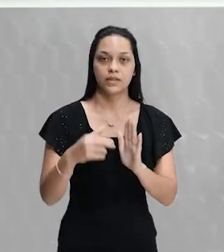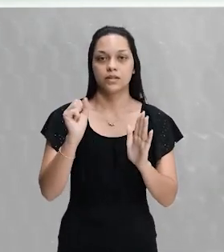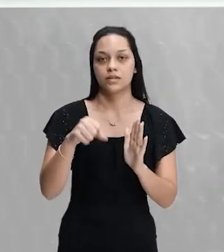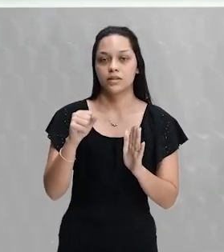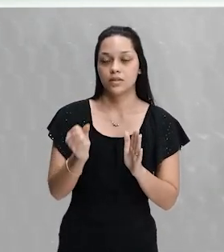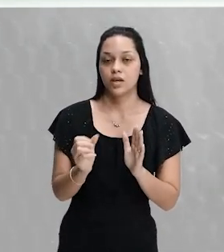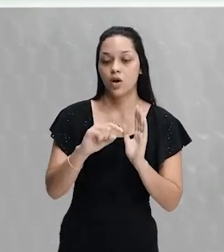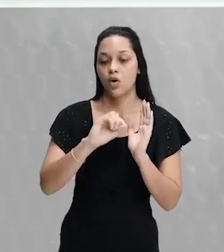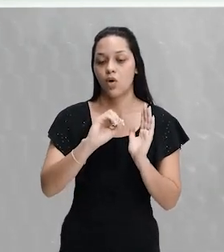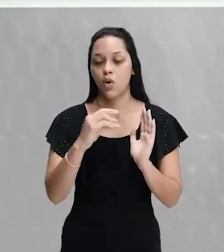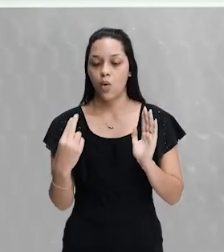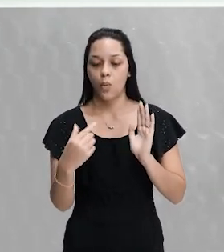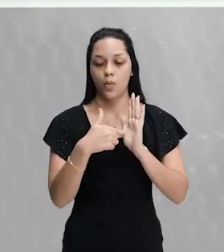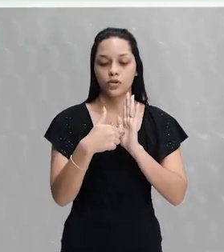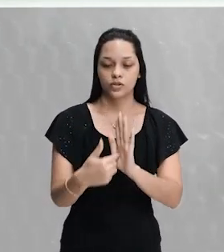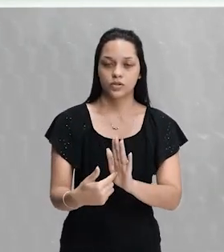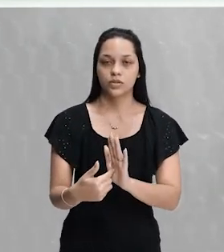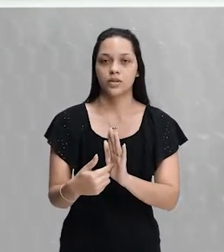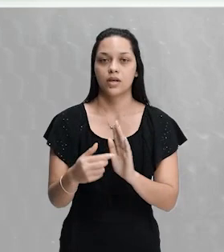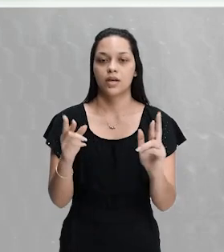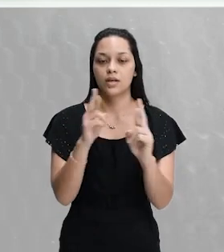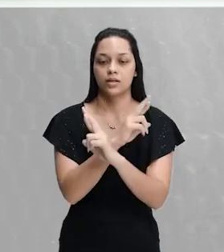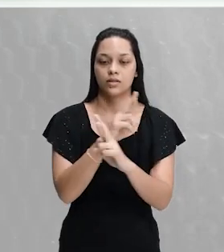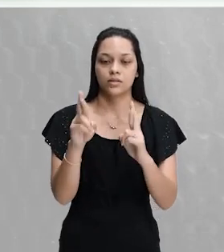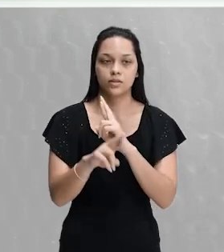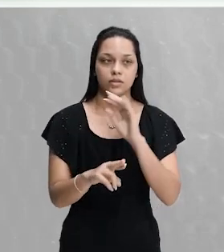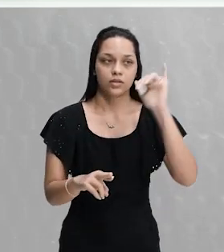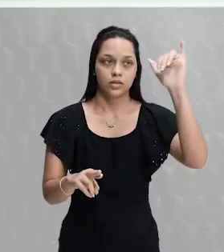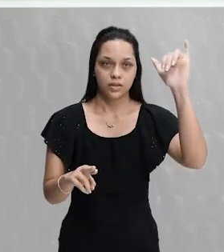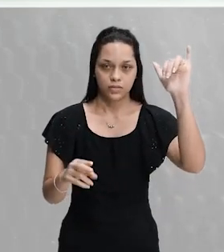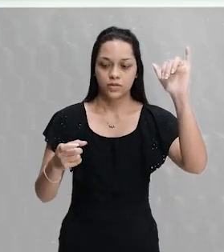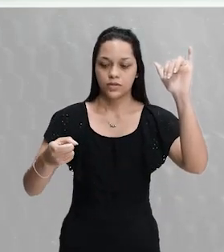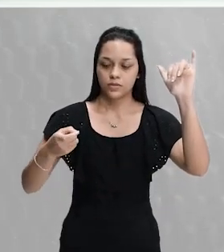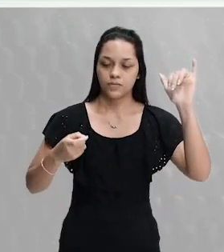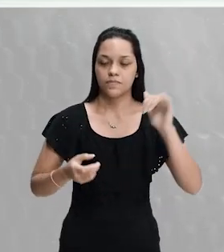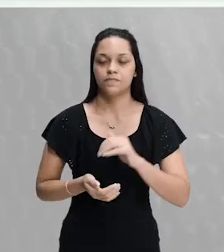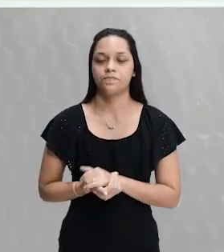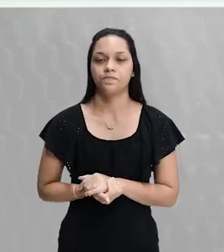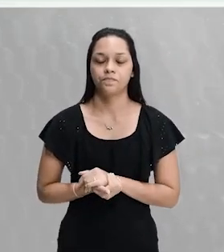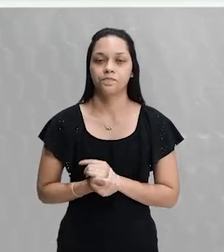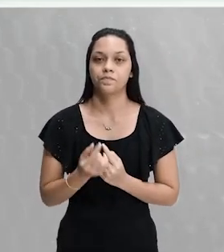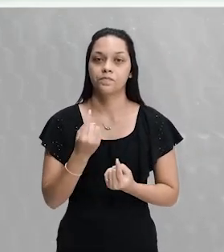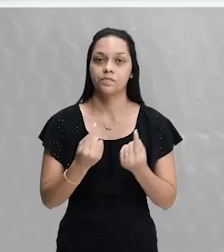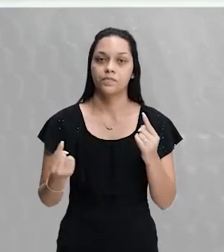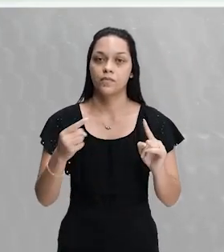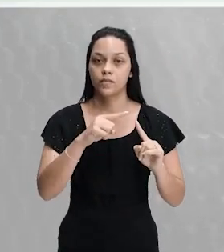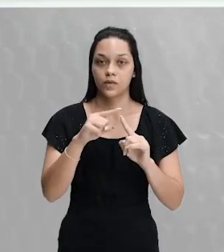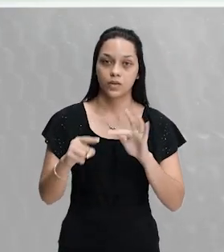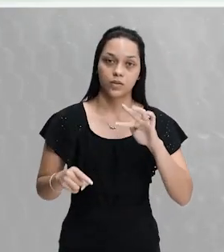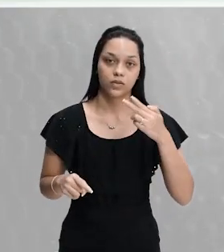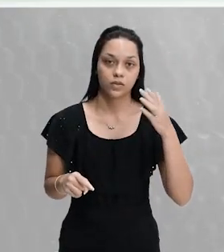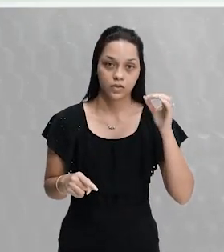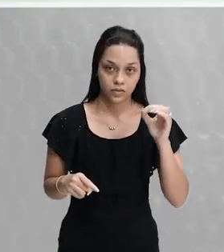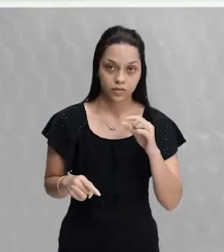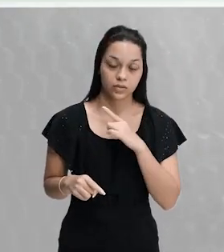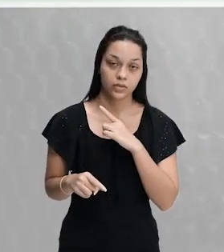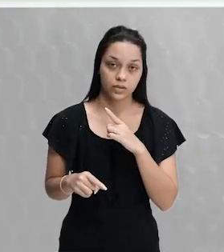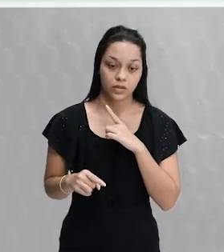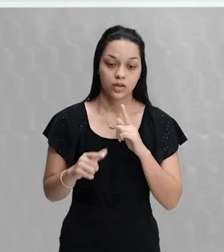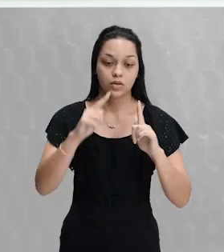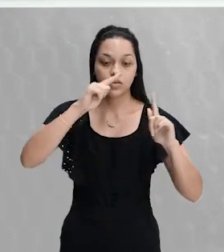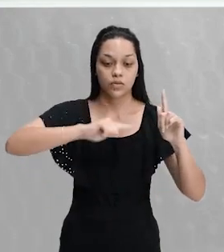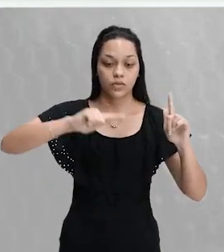ou demonstrar a relação entre y e x. Certo? Então, cada tipo de função ela tem um